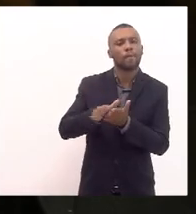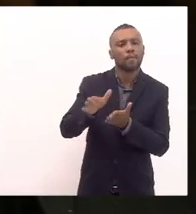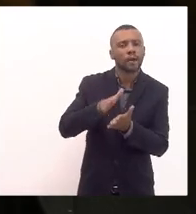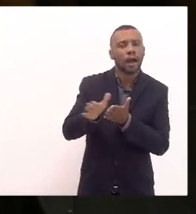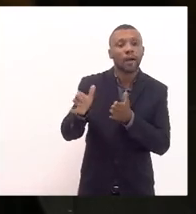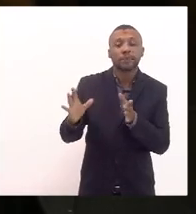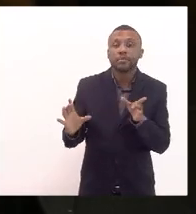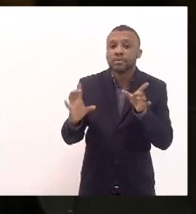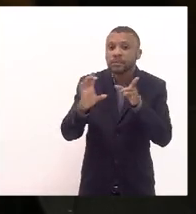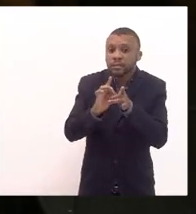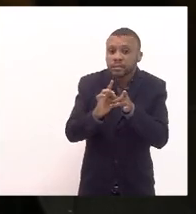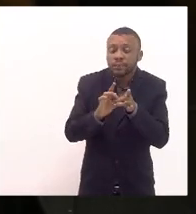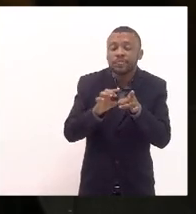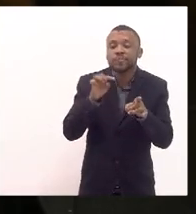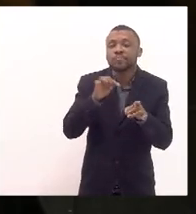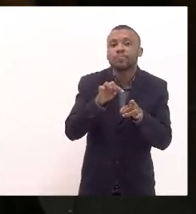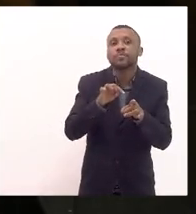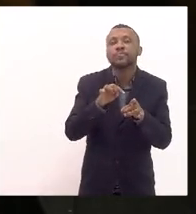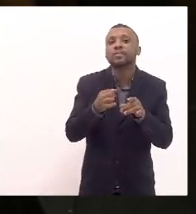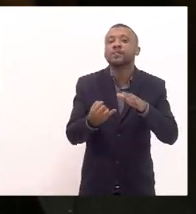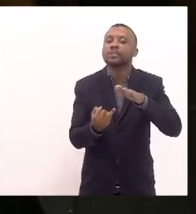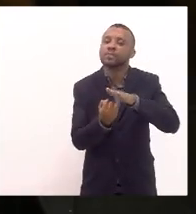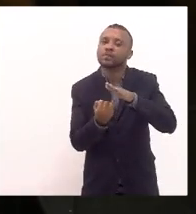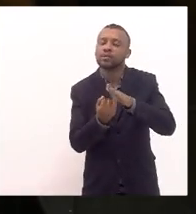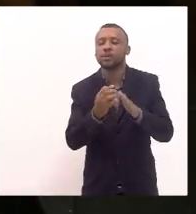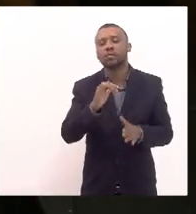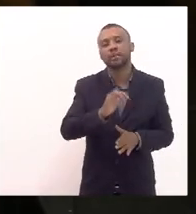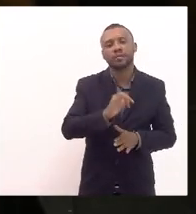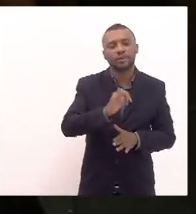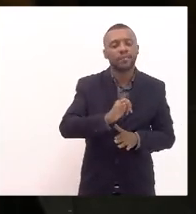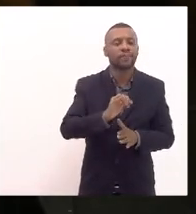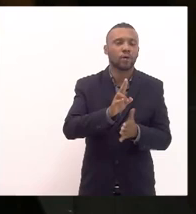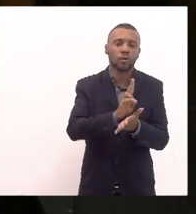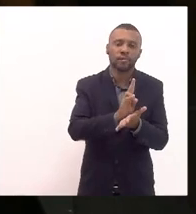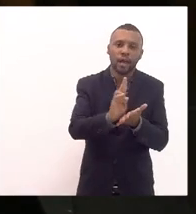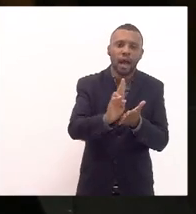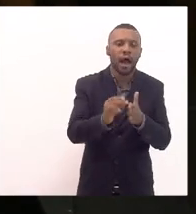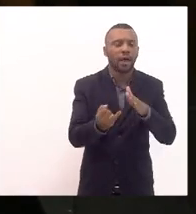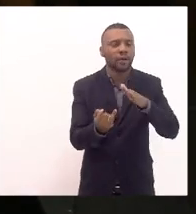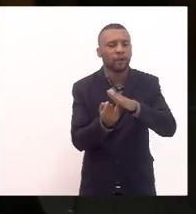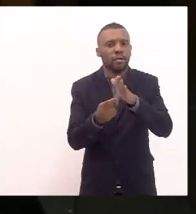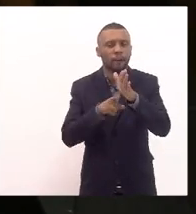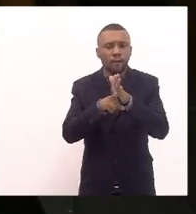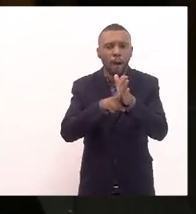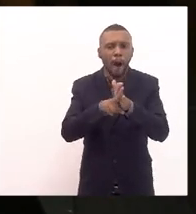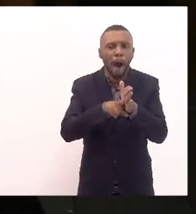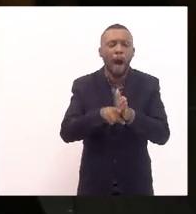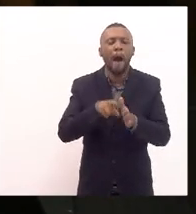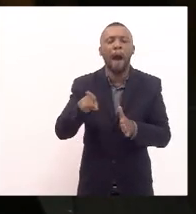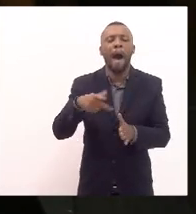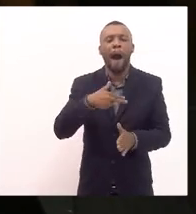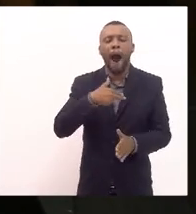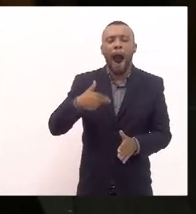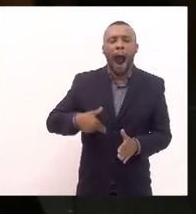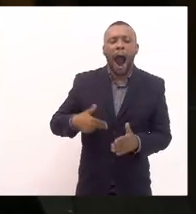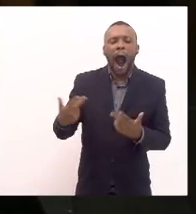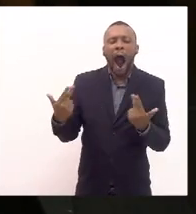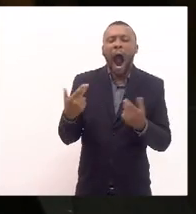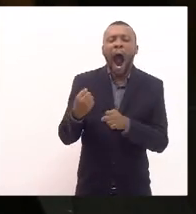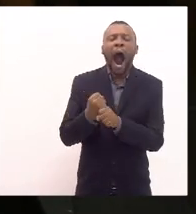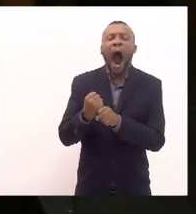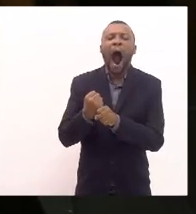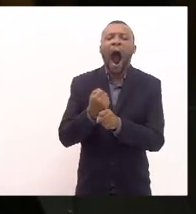de origem oriundos de instituições científicas americanos universidades e institutos de pesquisa a China naquele mesmo ano